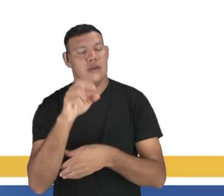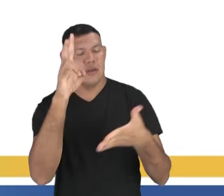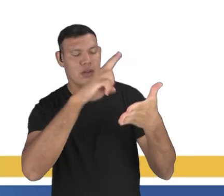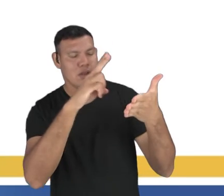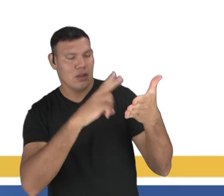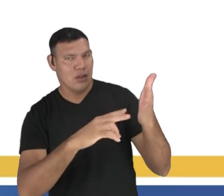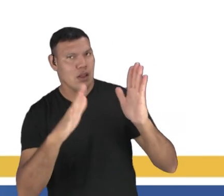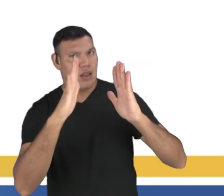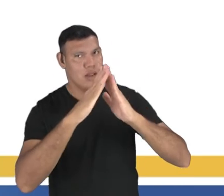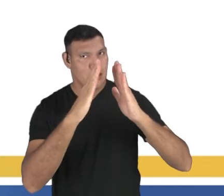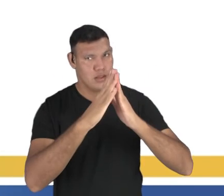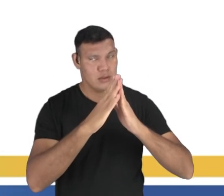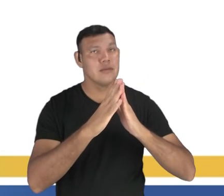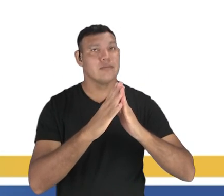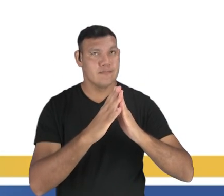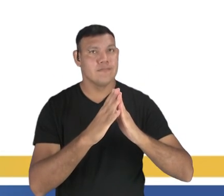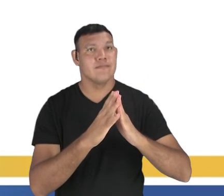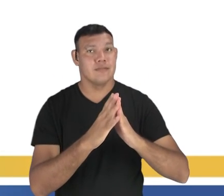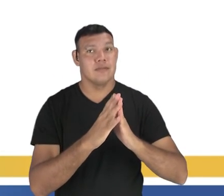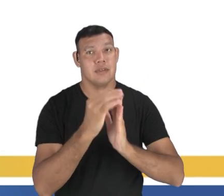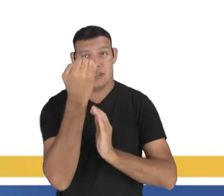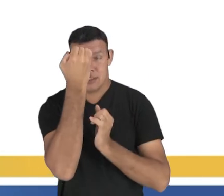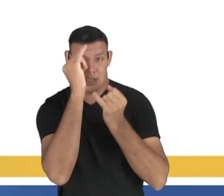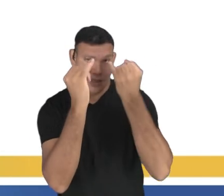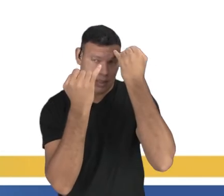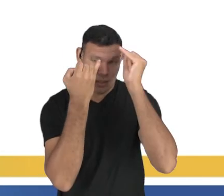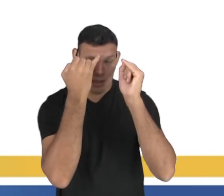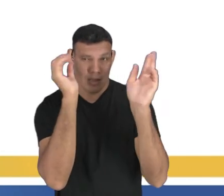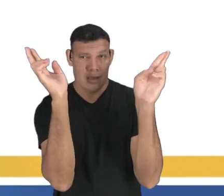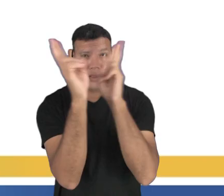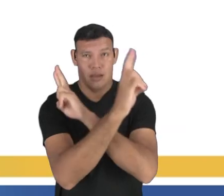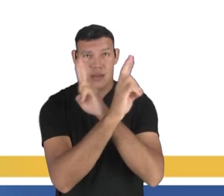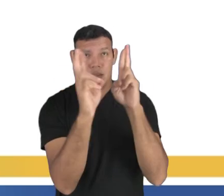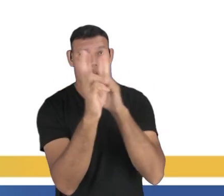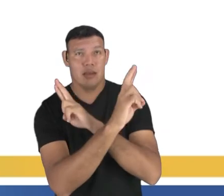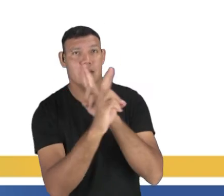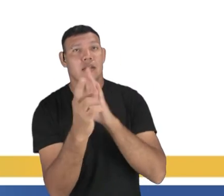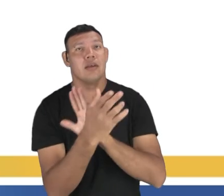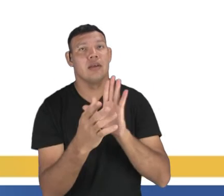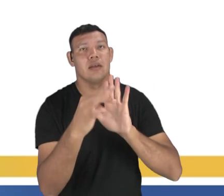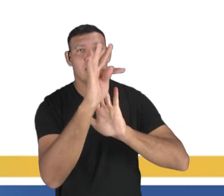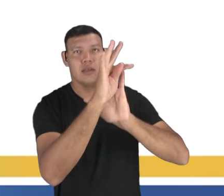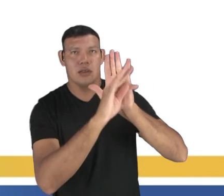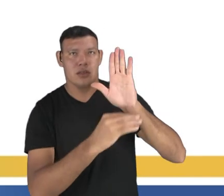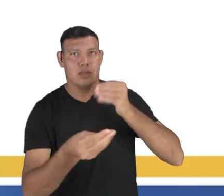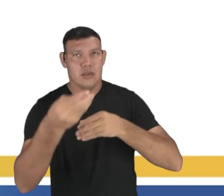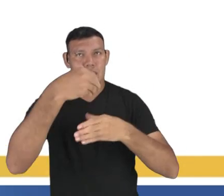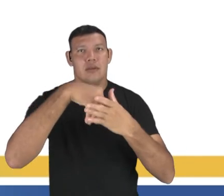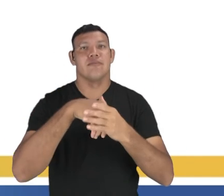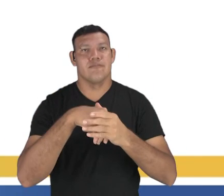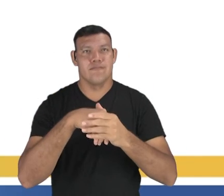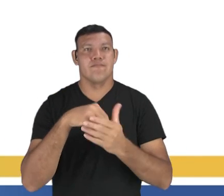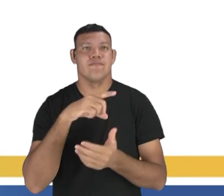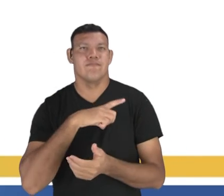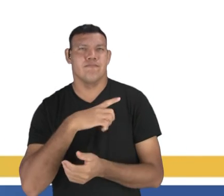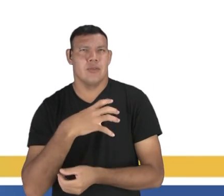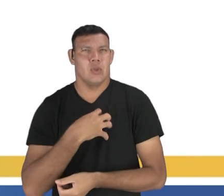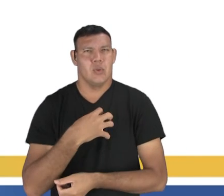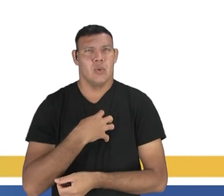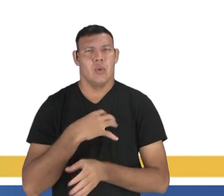responder. As ideias veiculadas no texto se organizam estabelecendo relações que atuam na construção do sentido. A